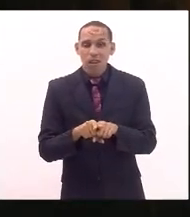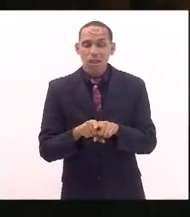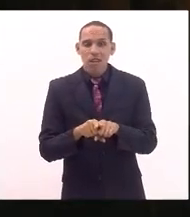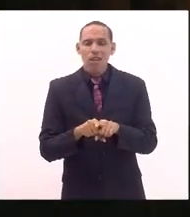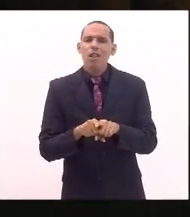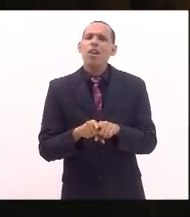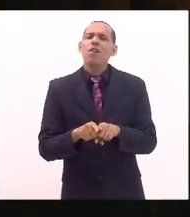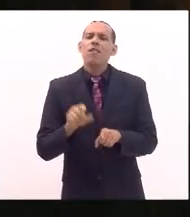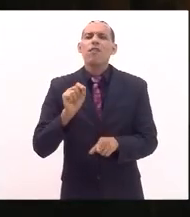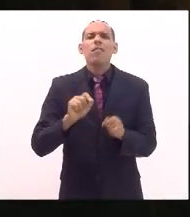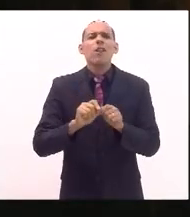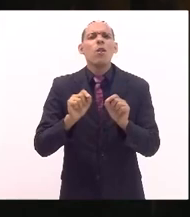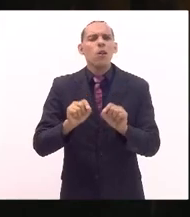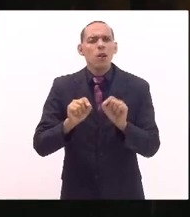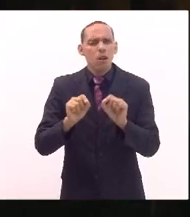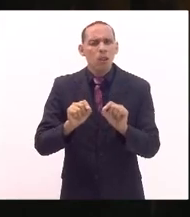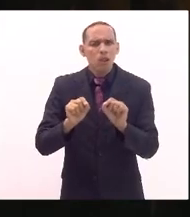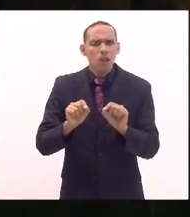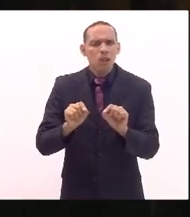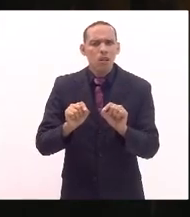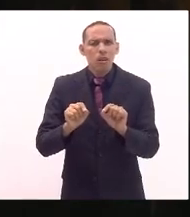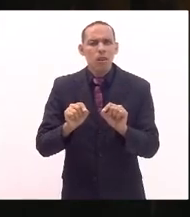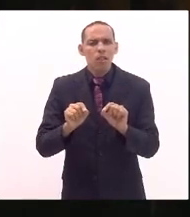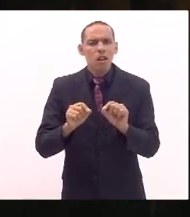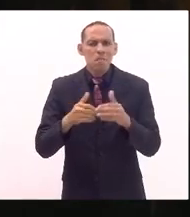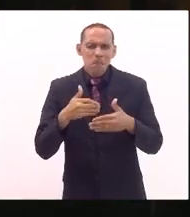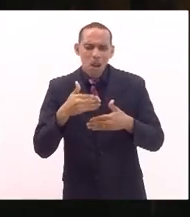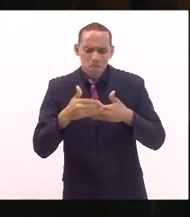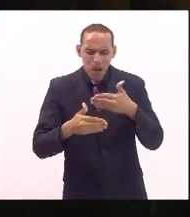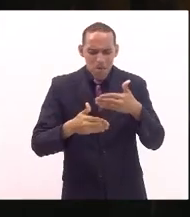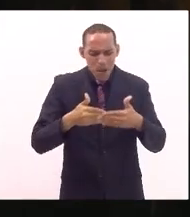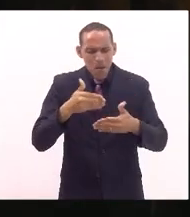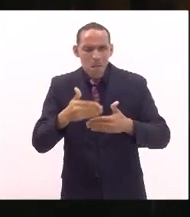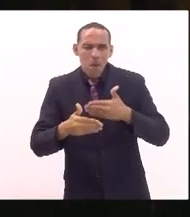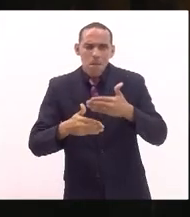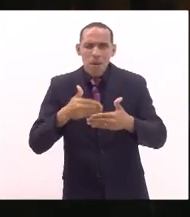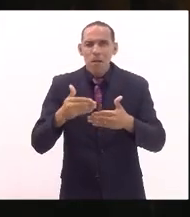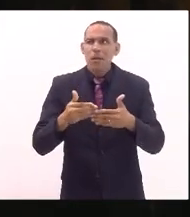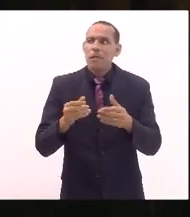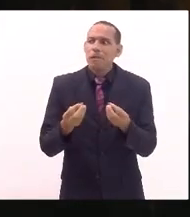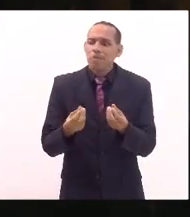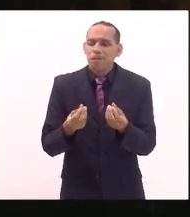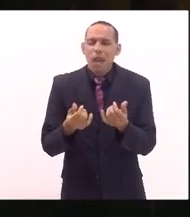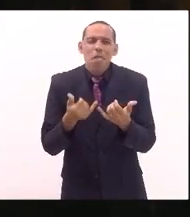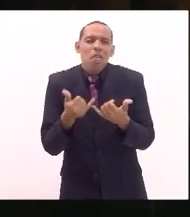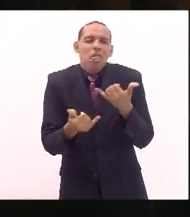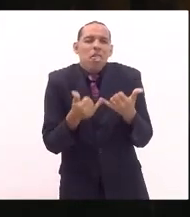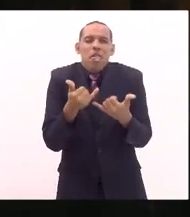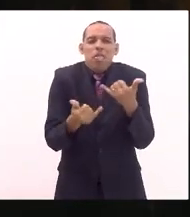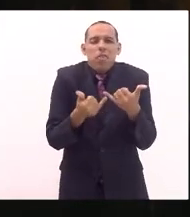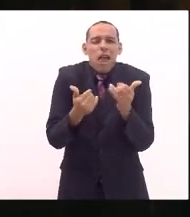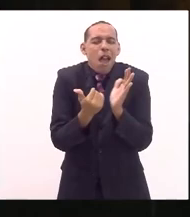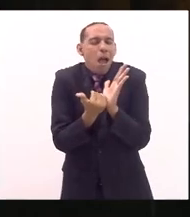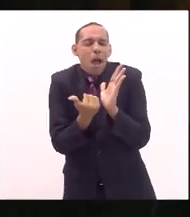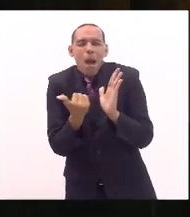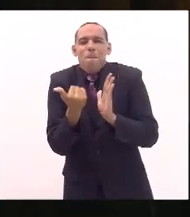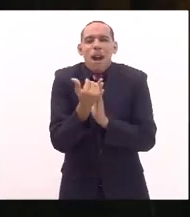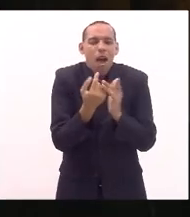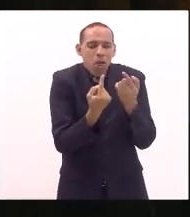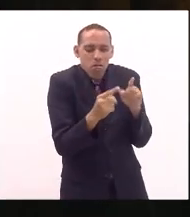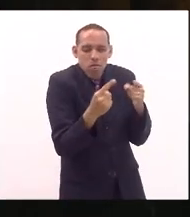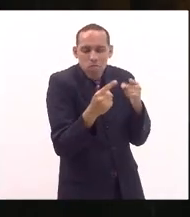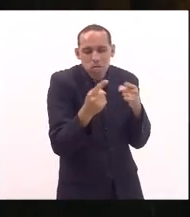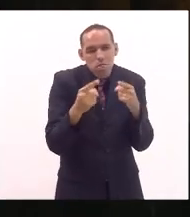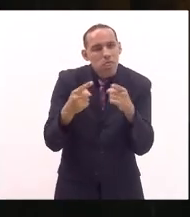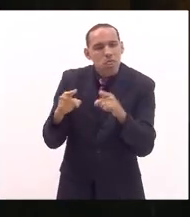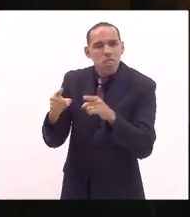consome todo um processo de enfim de brincadeirinhas com a população